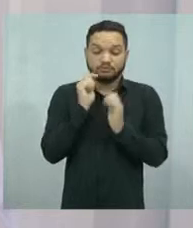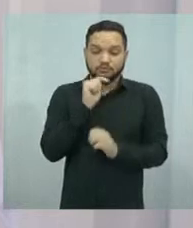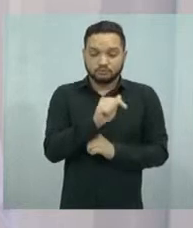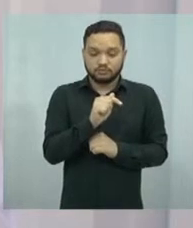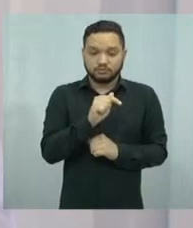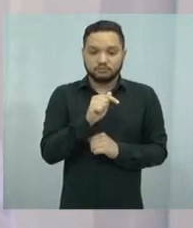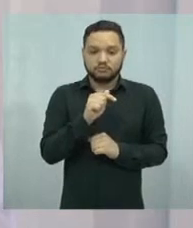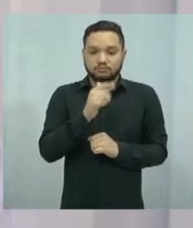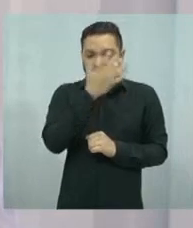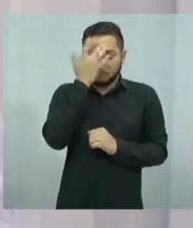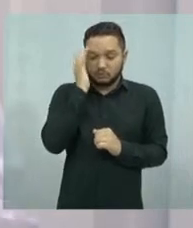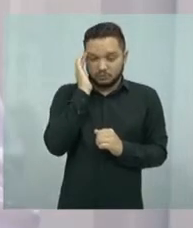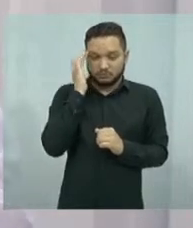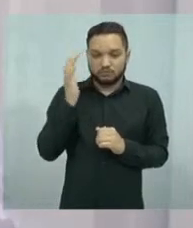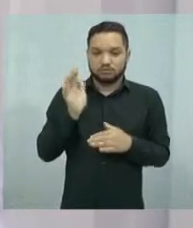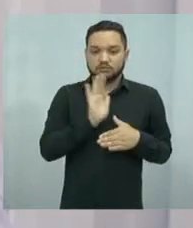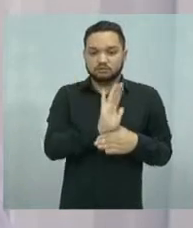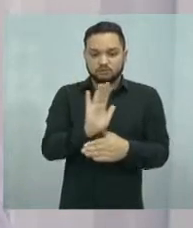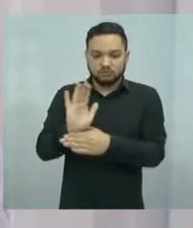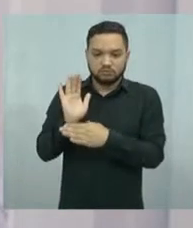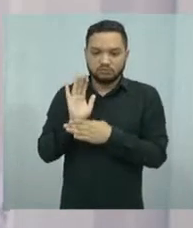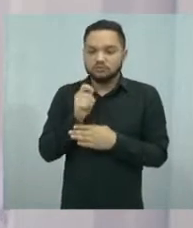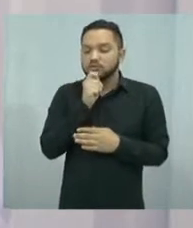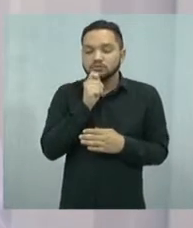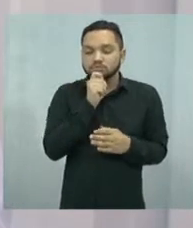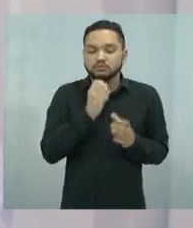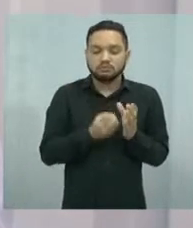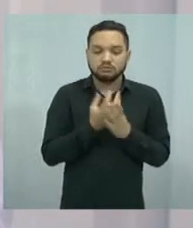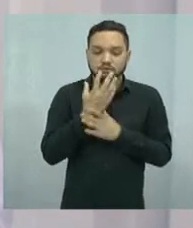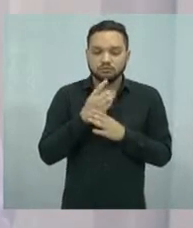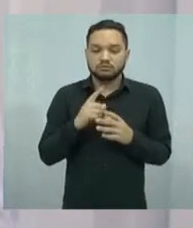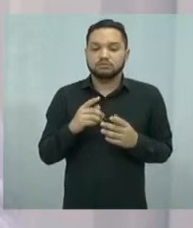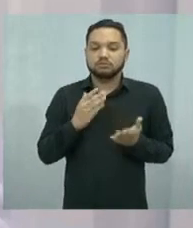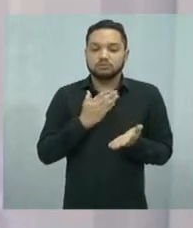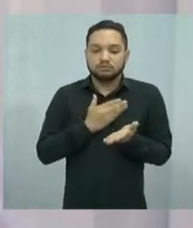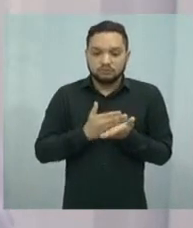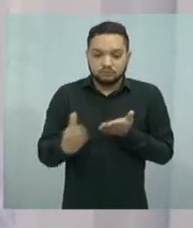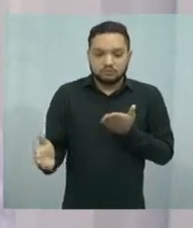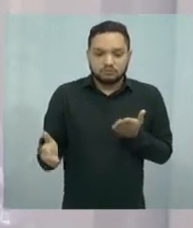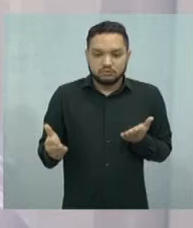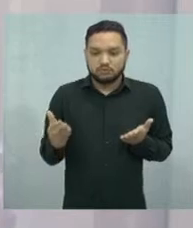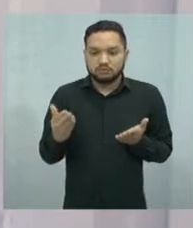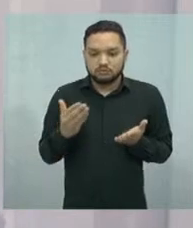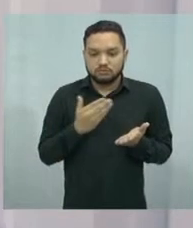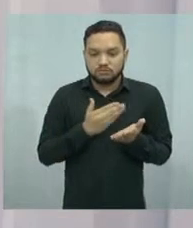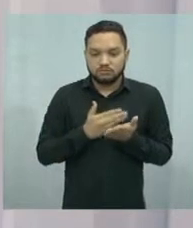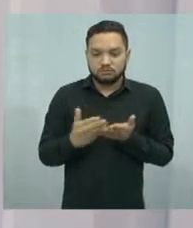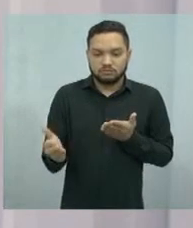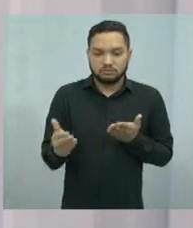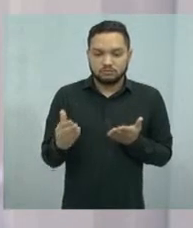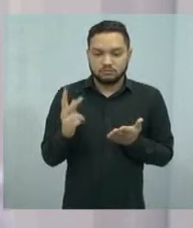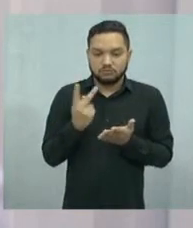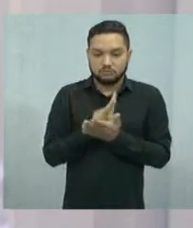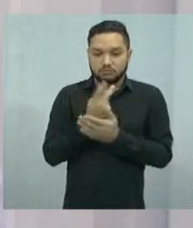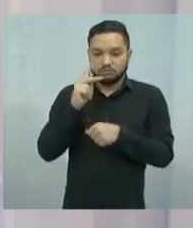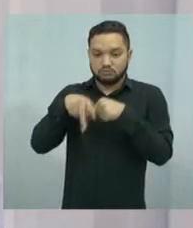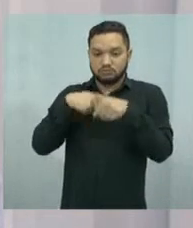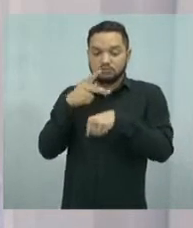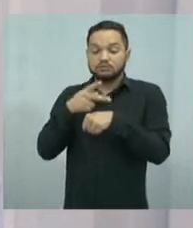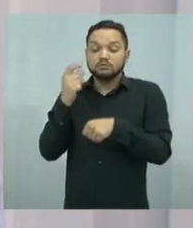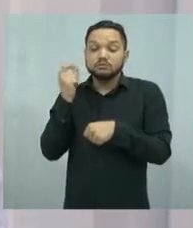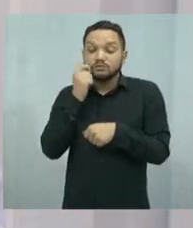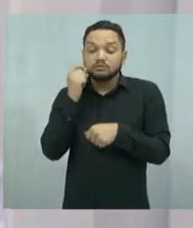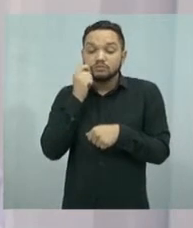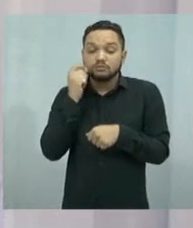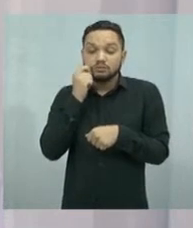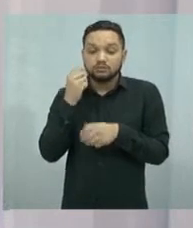de ajuda humanitária, que ainda nem tinha surgido na época, passam a dialogar ali no contexto suíço para que se